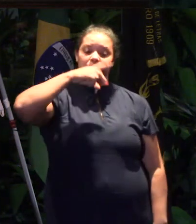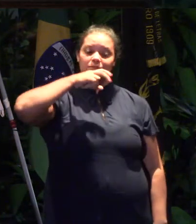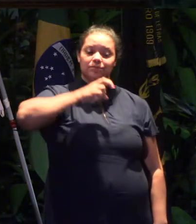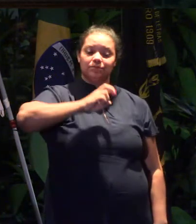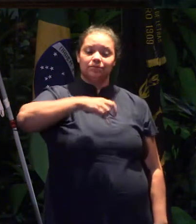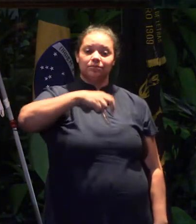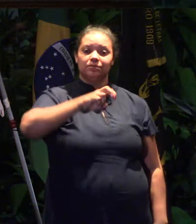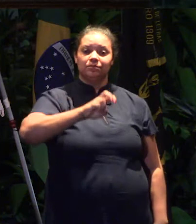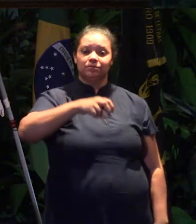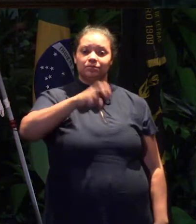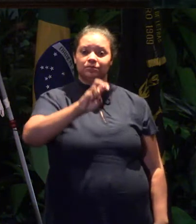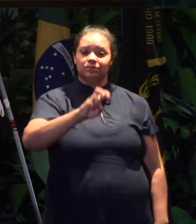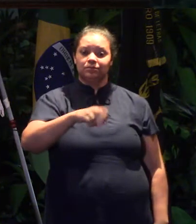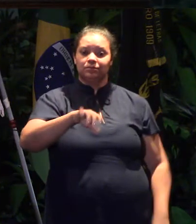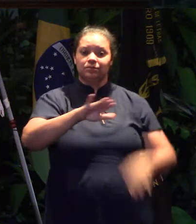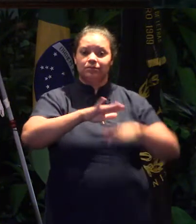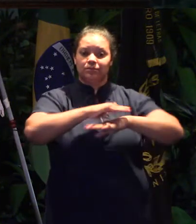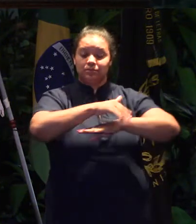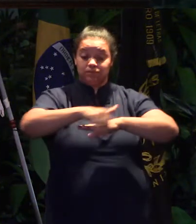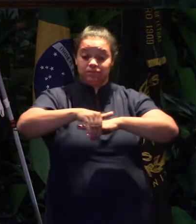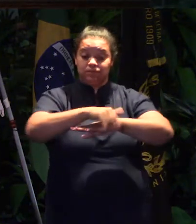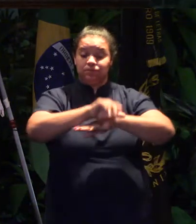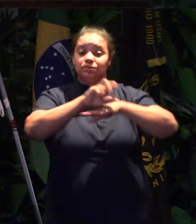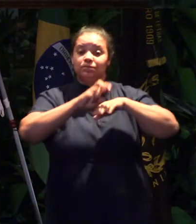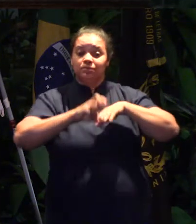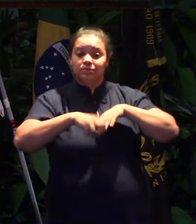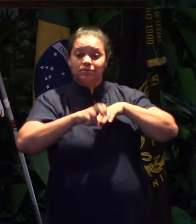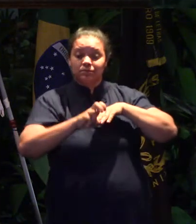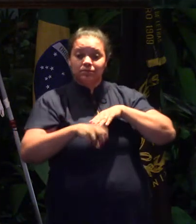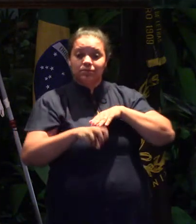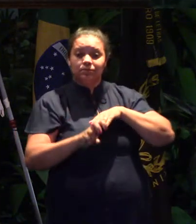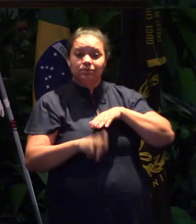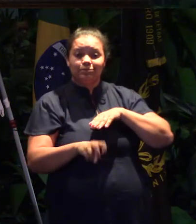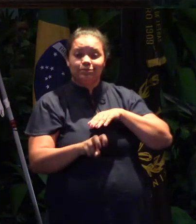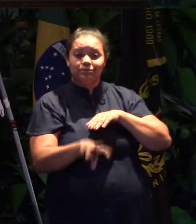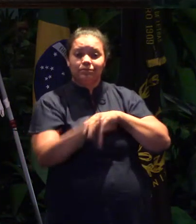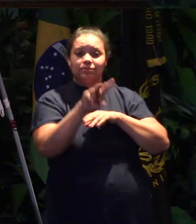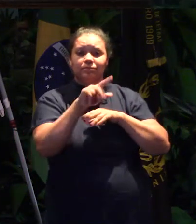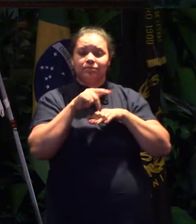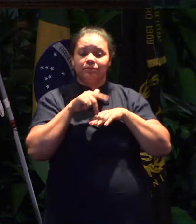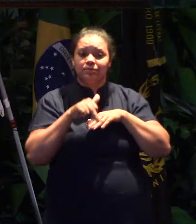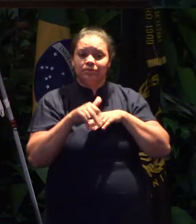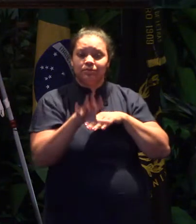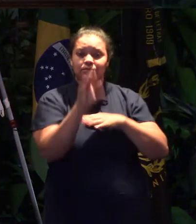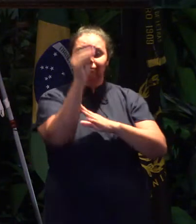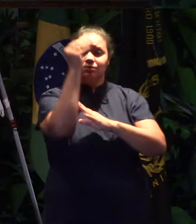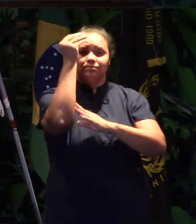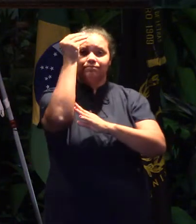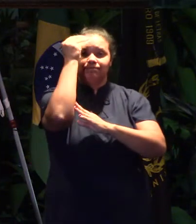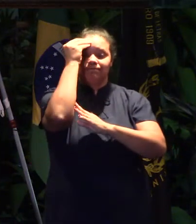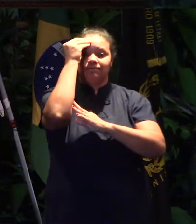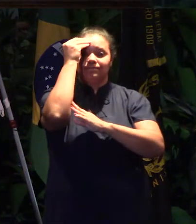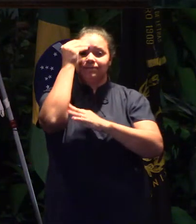pelas irregularidades da calçada ladeira abaixo. A memória dos seus passos o prevenia de